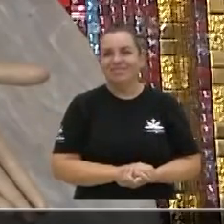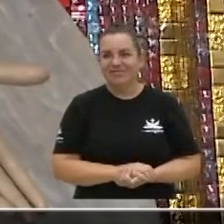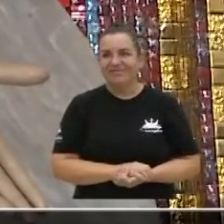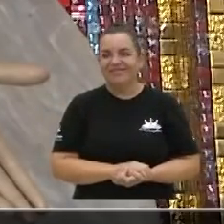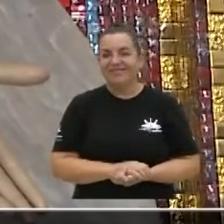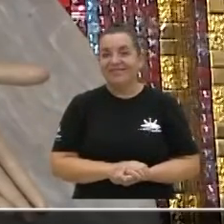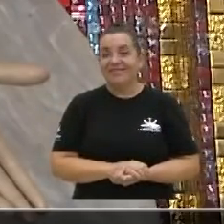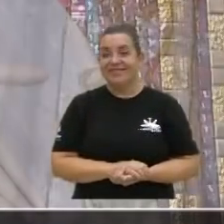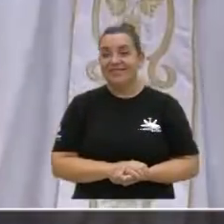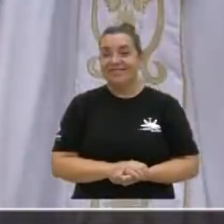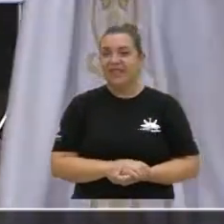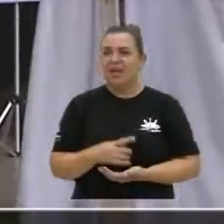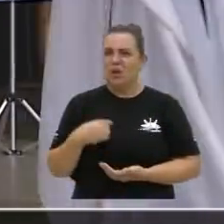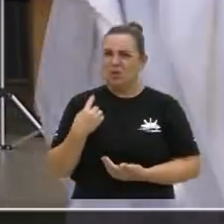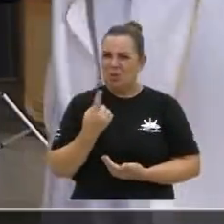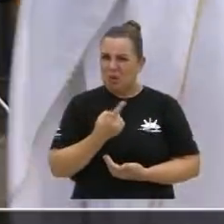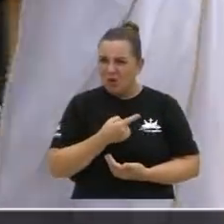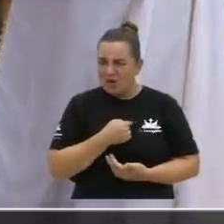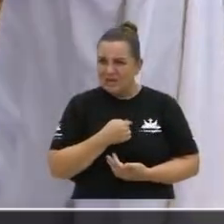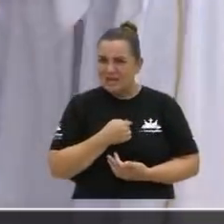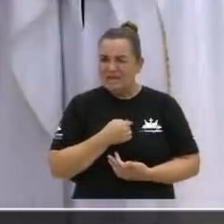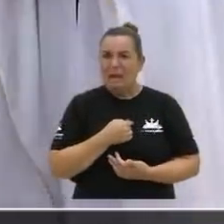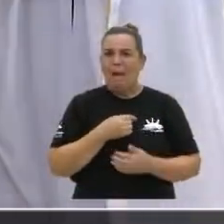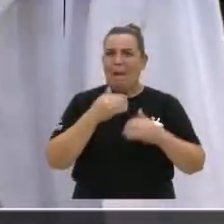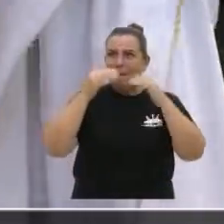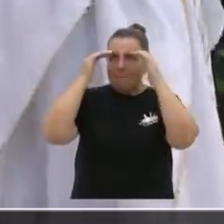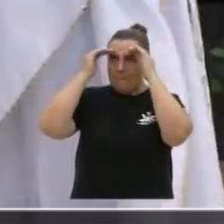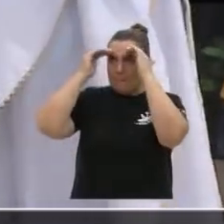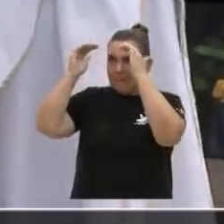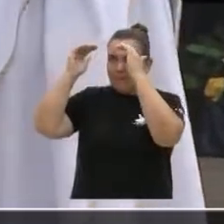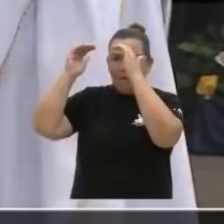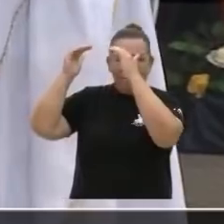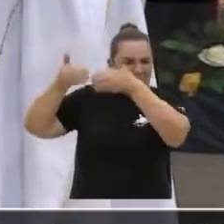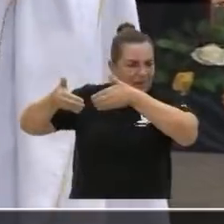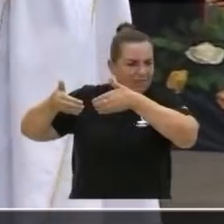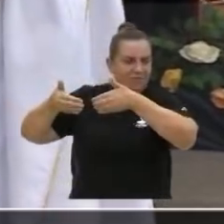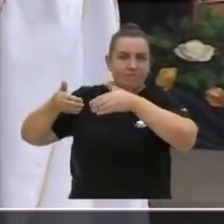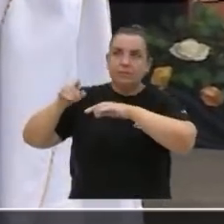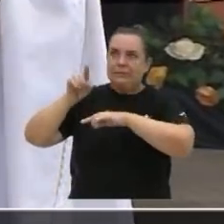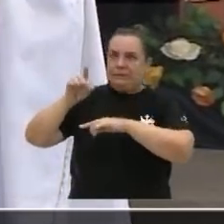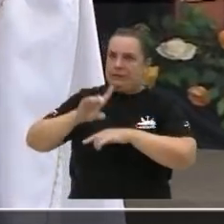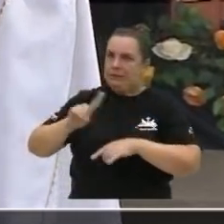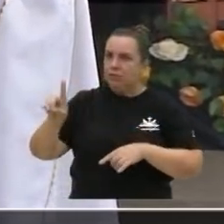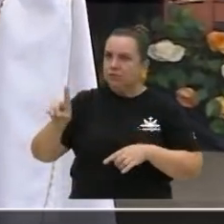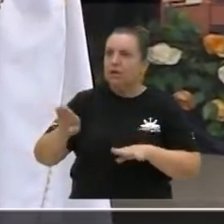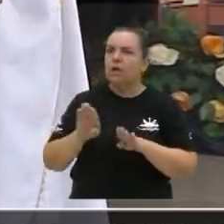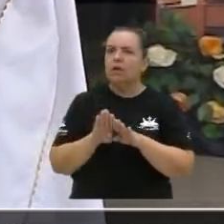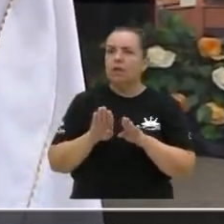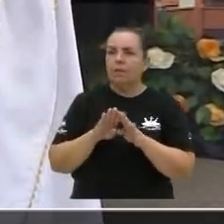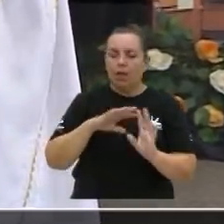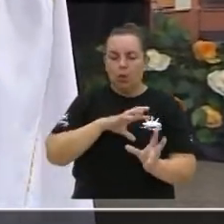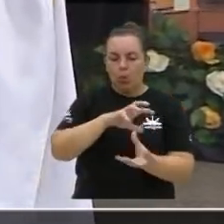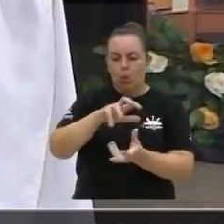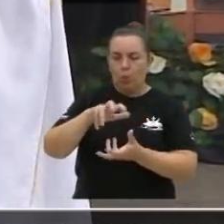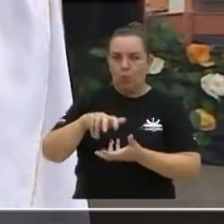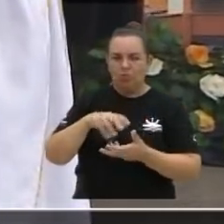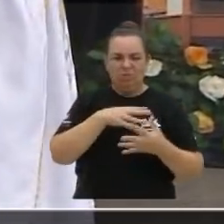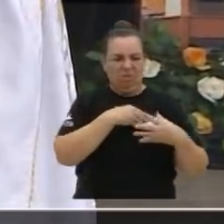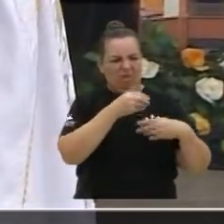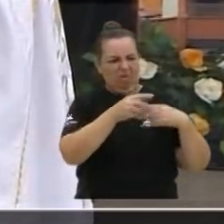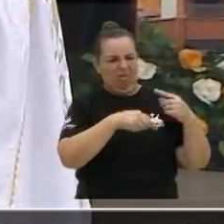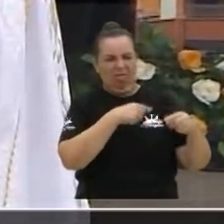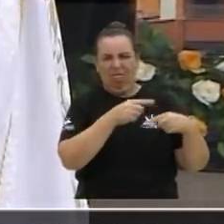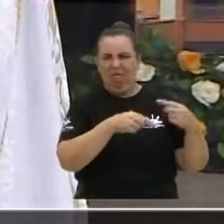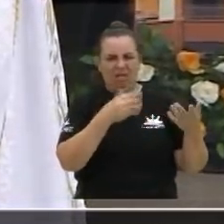que por mais que a gente desobedeça a Deus, e a humanidade, geração incrédula,